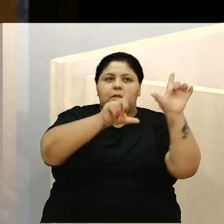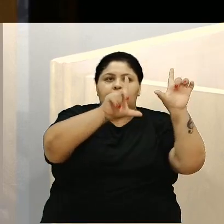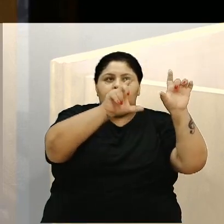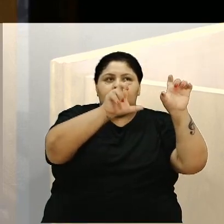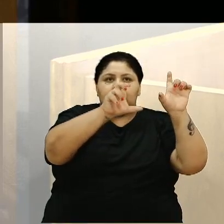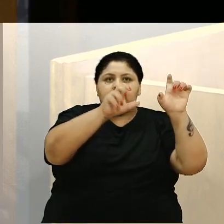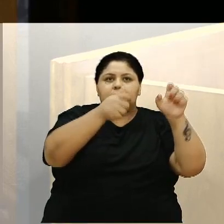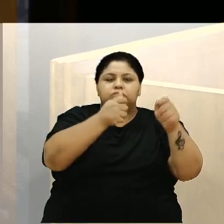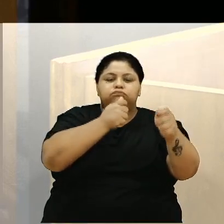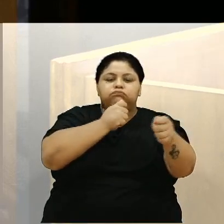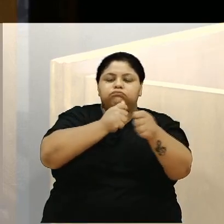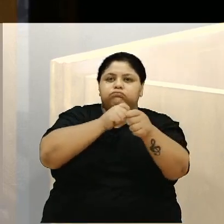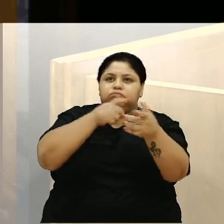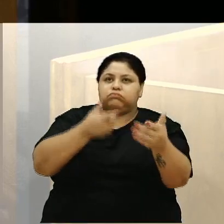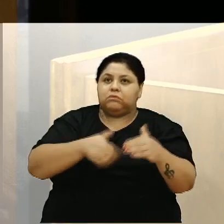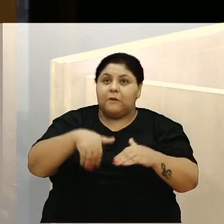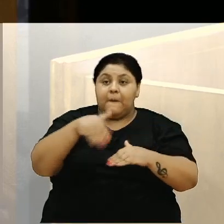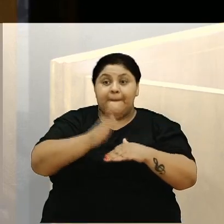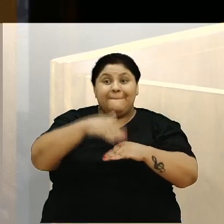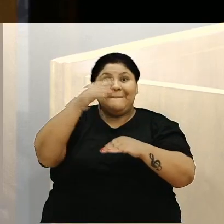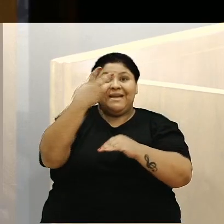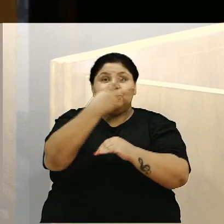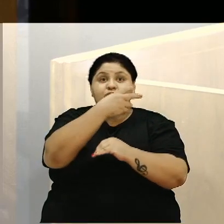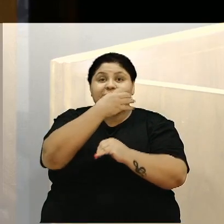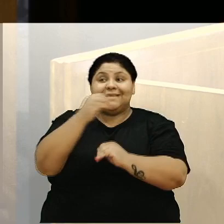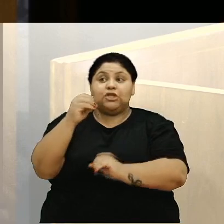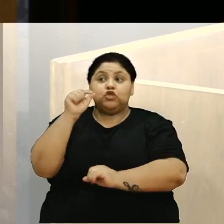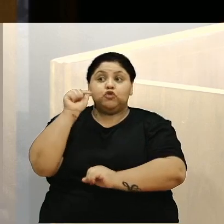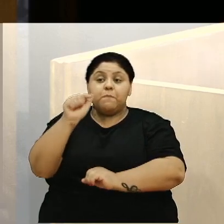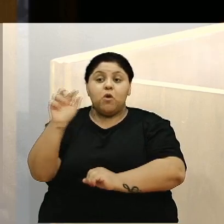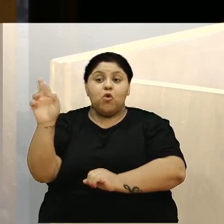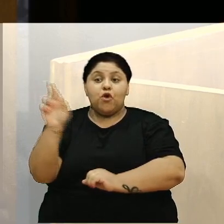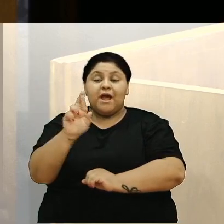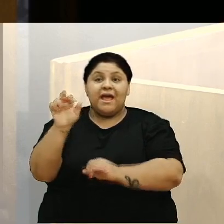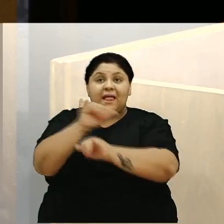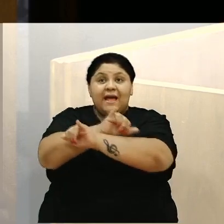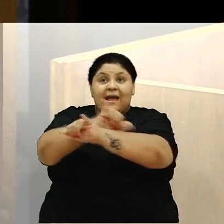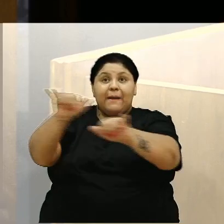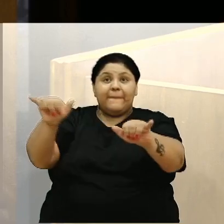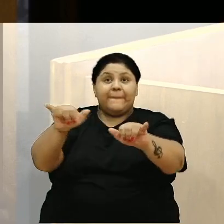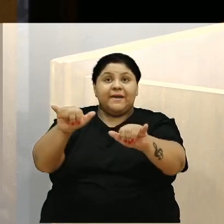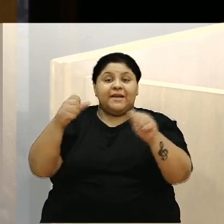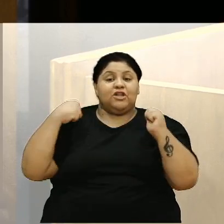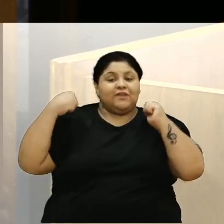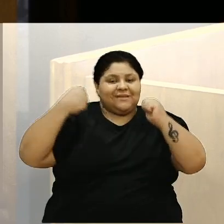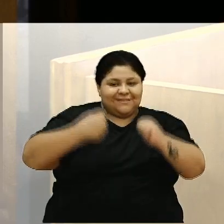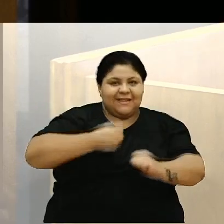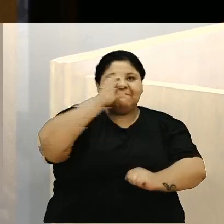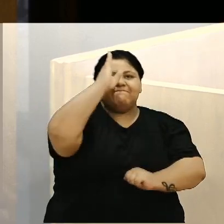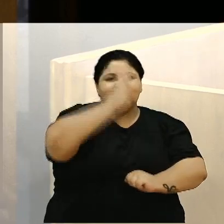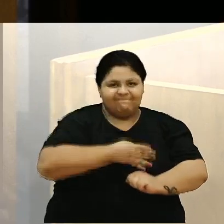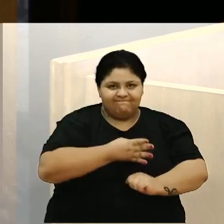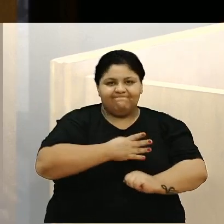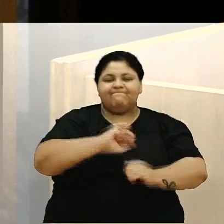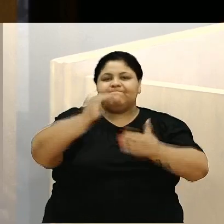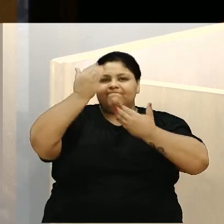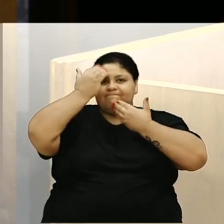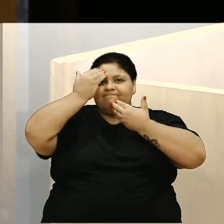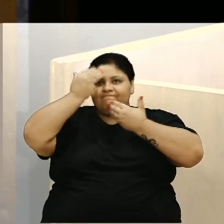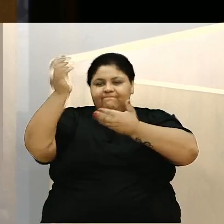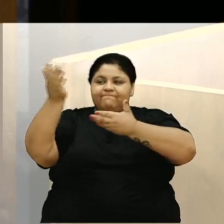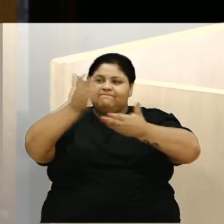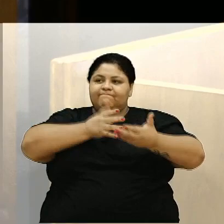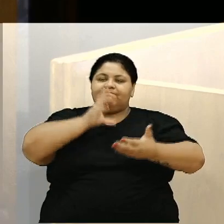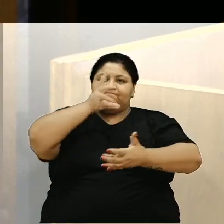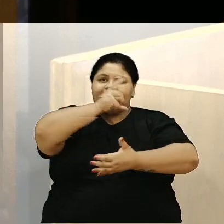passa de R$200 mil, só a mídia da campanha do agasalho, e ela é gratuita. Então, muito obrigado a todos. Eu convido para sábado, a partir